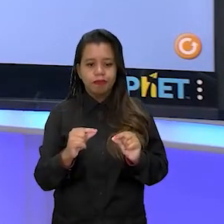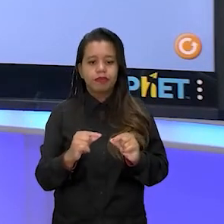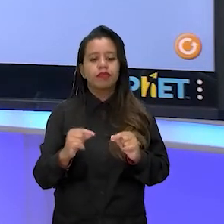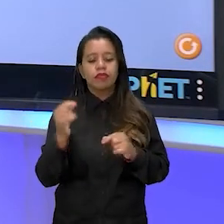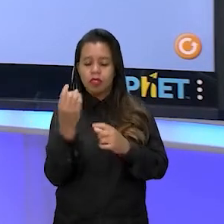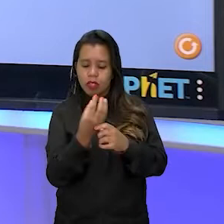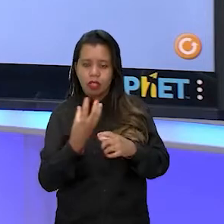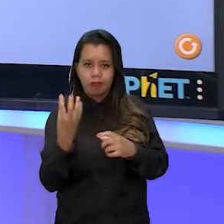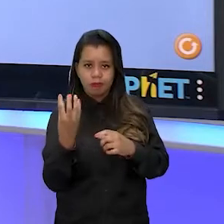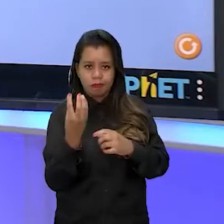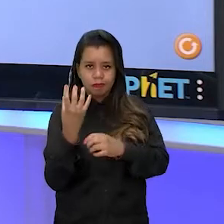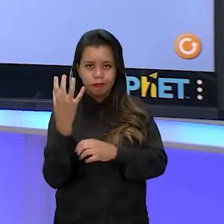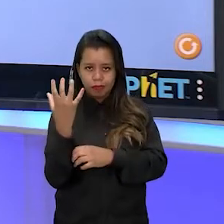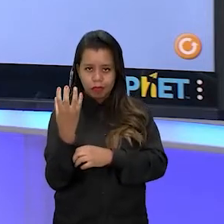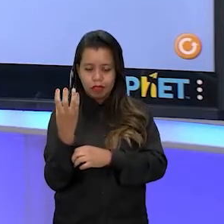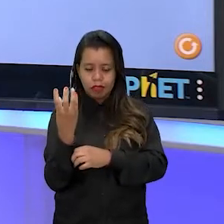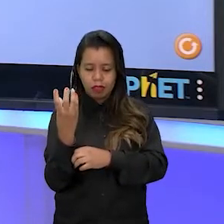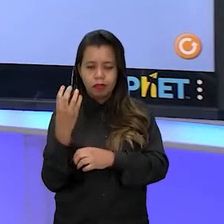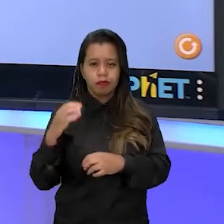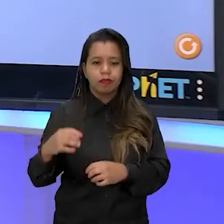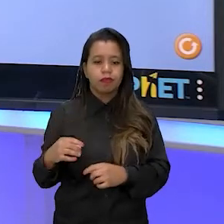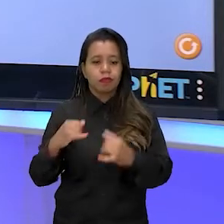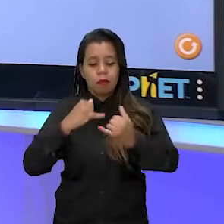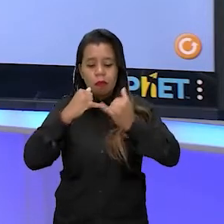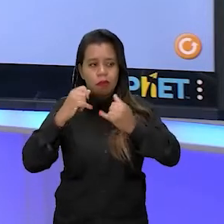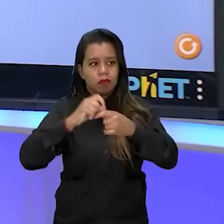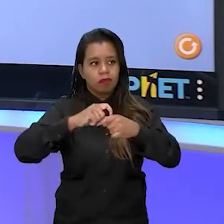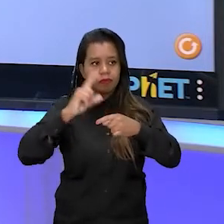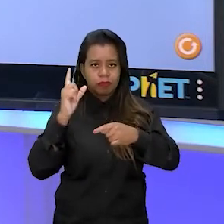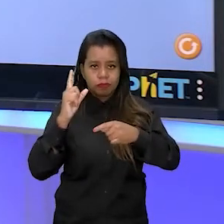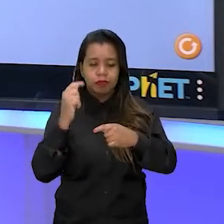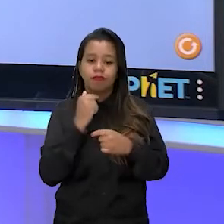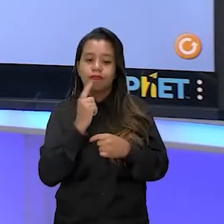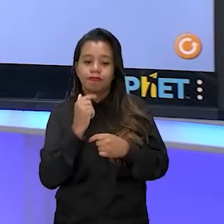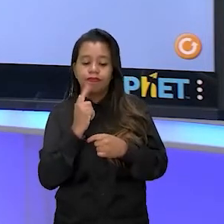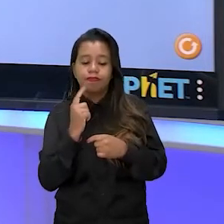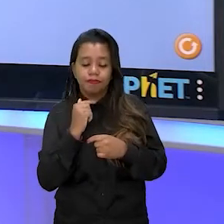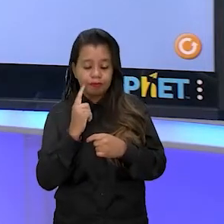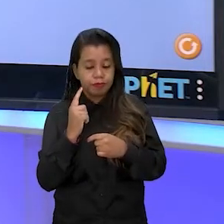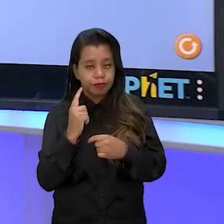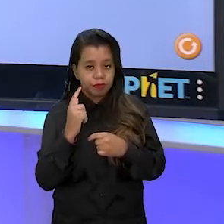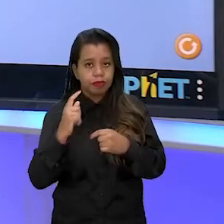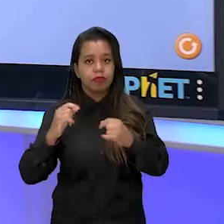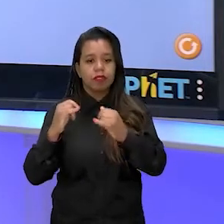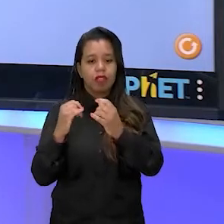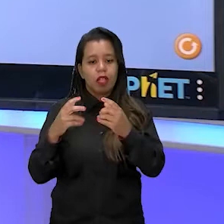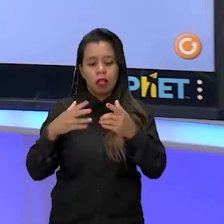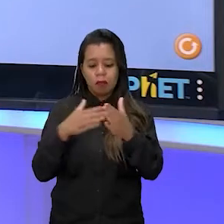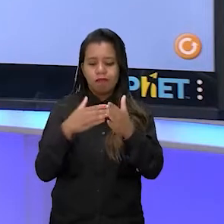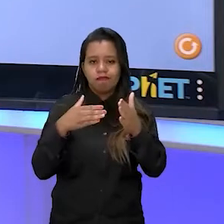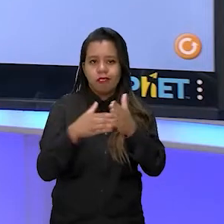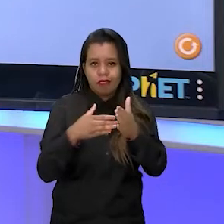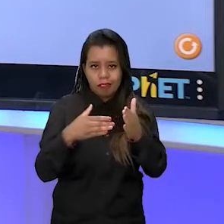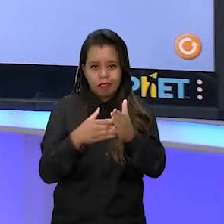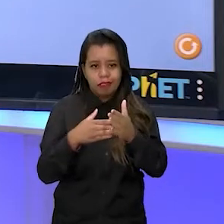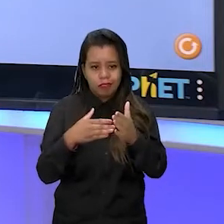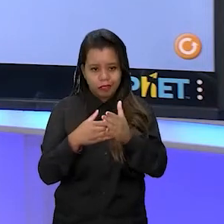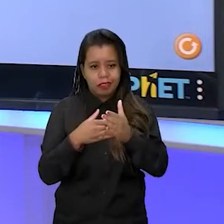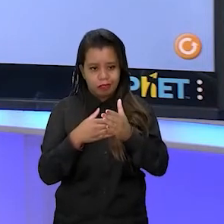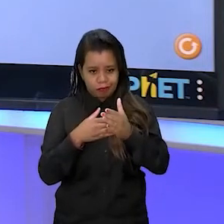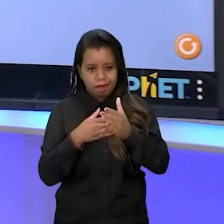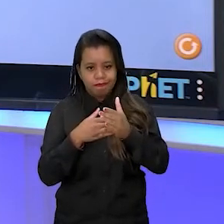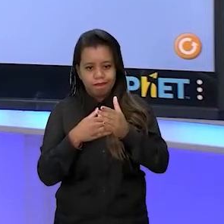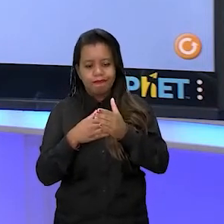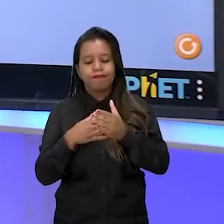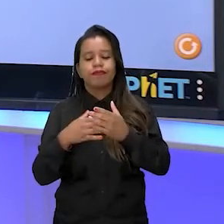uma resistência, uma dificuldade para a passagem do elétron. Deixa eu ver, eu estou na câmera... Isso, câmera 3. Passagem do elétron. Aqui nessa